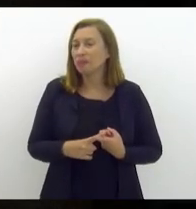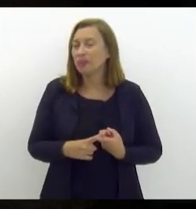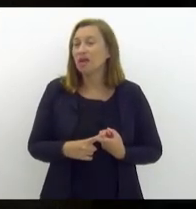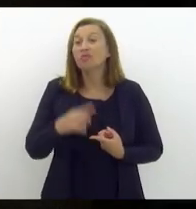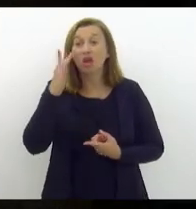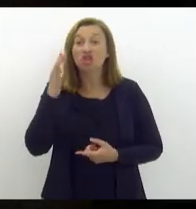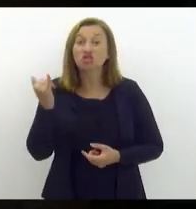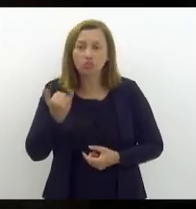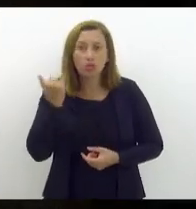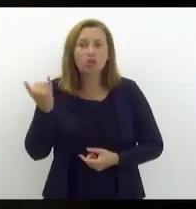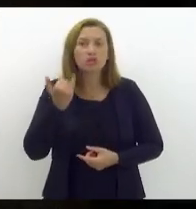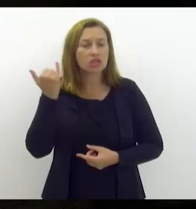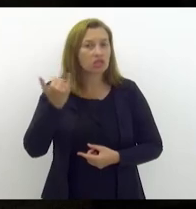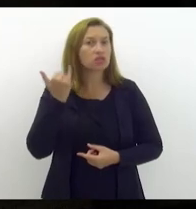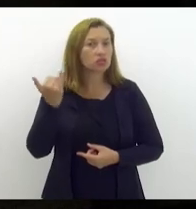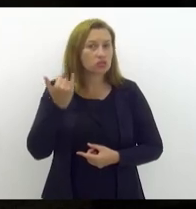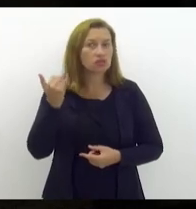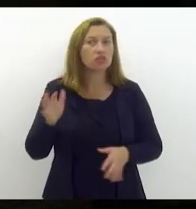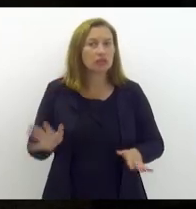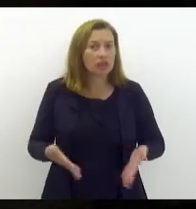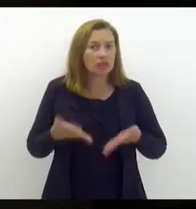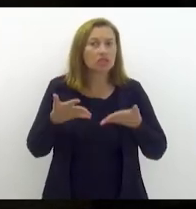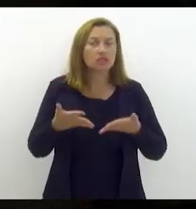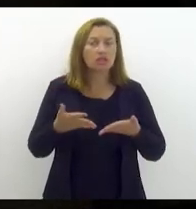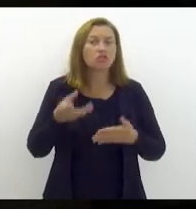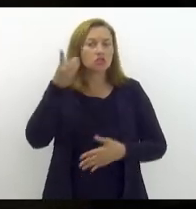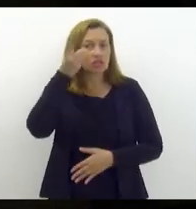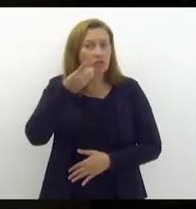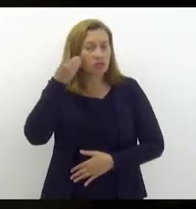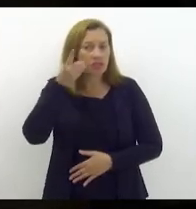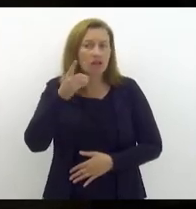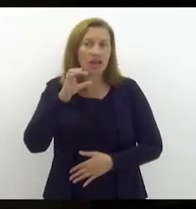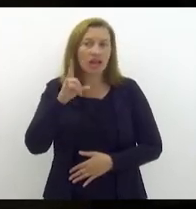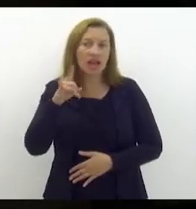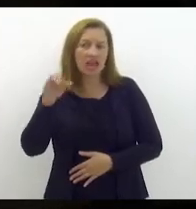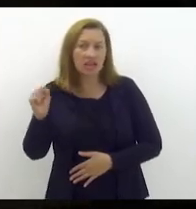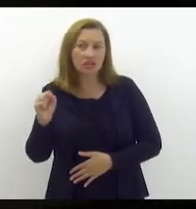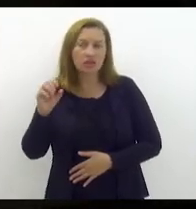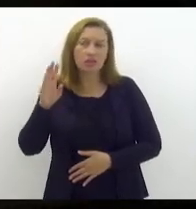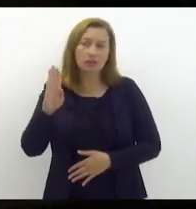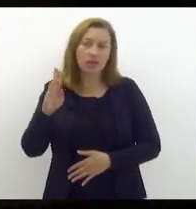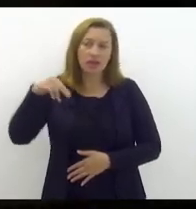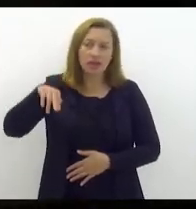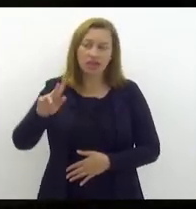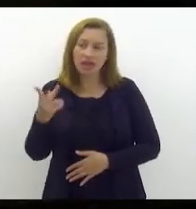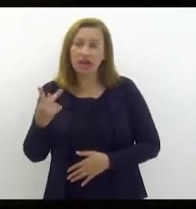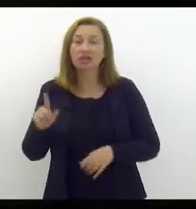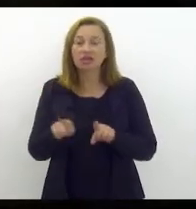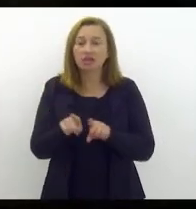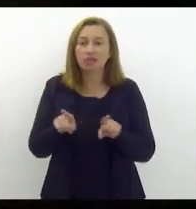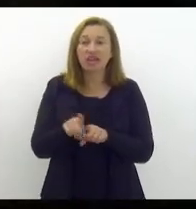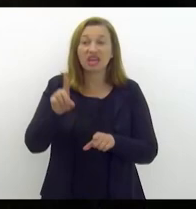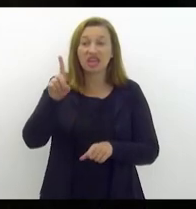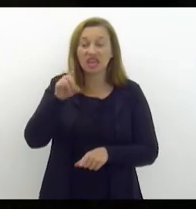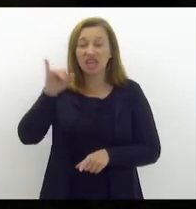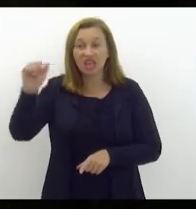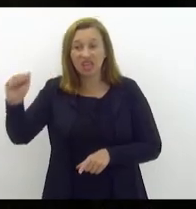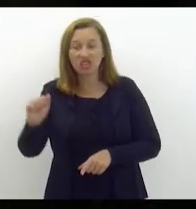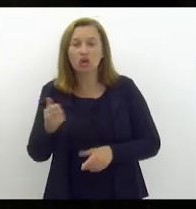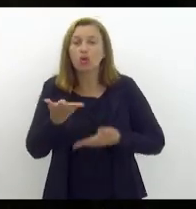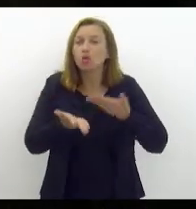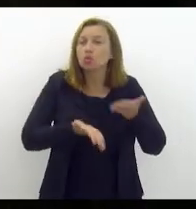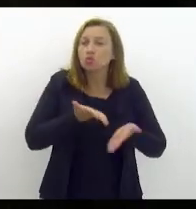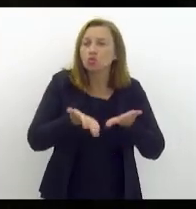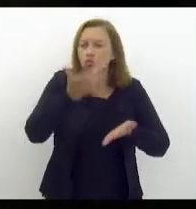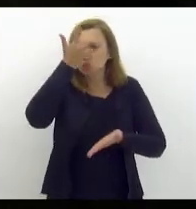acho importante aí a iniciativa dos deputados Carlinhos, BNH e Índia Armelau, que dispõe sobre os cuidados